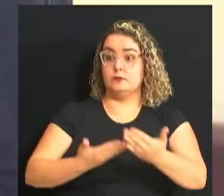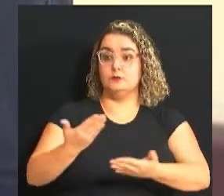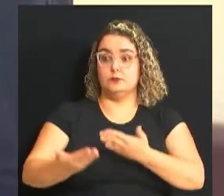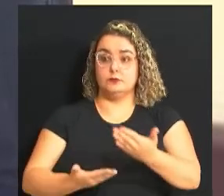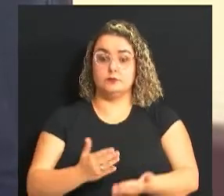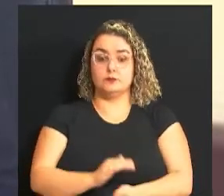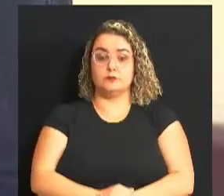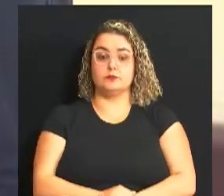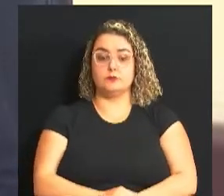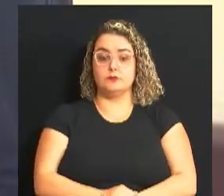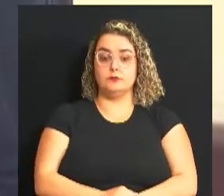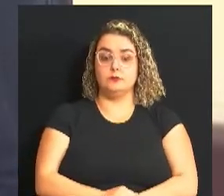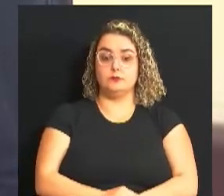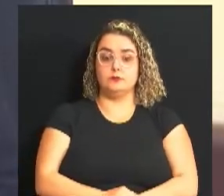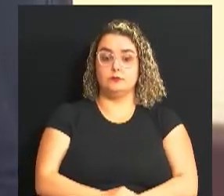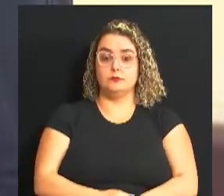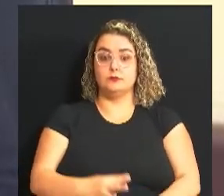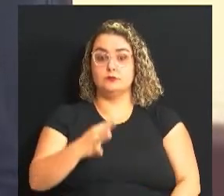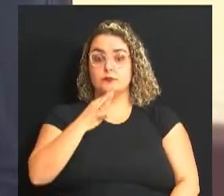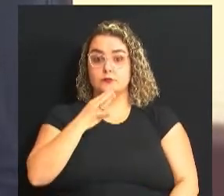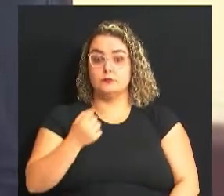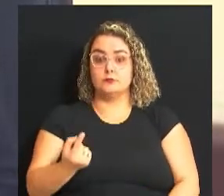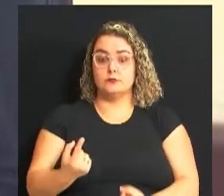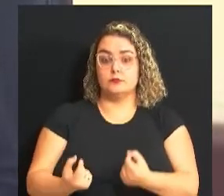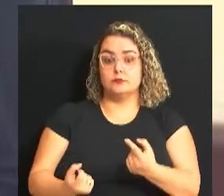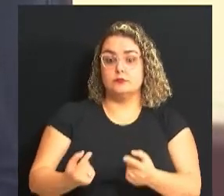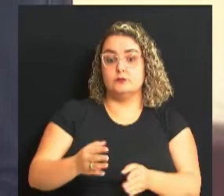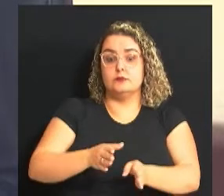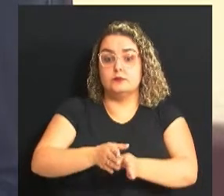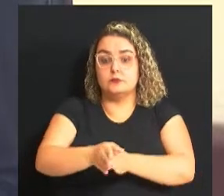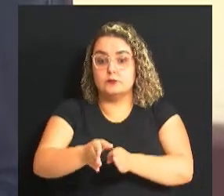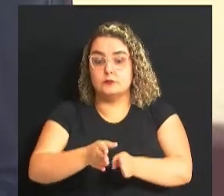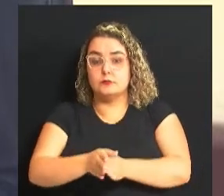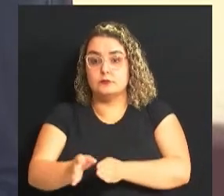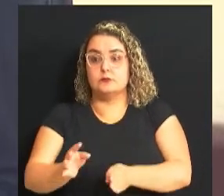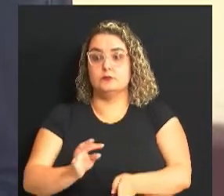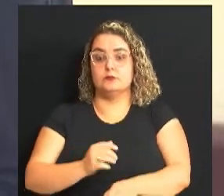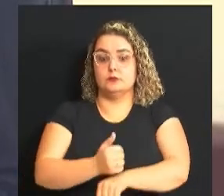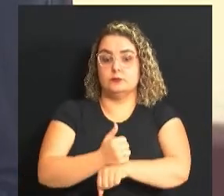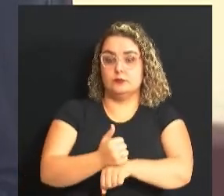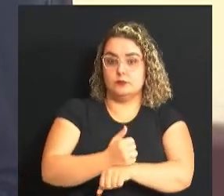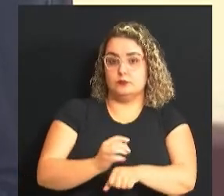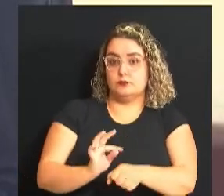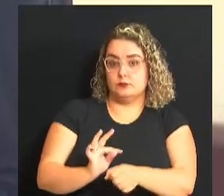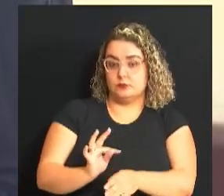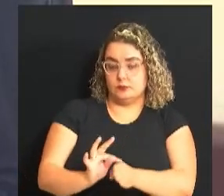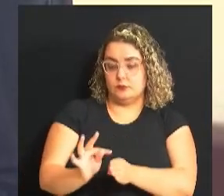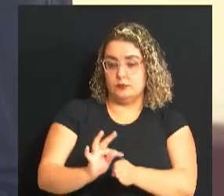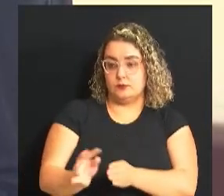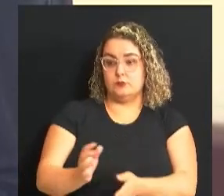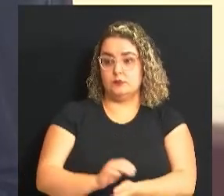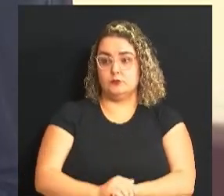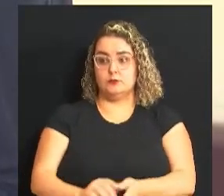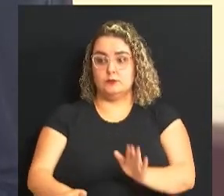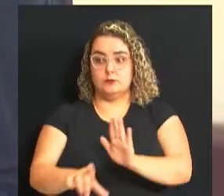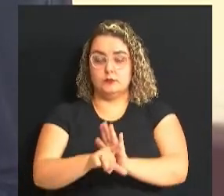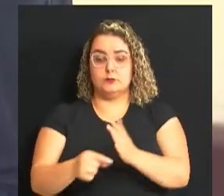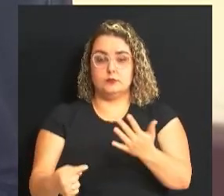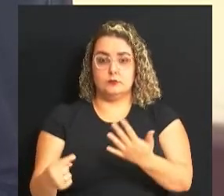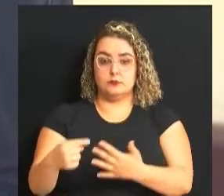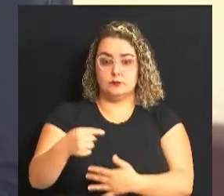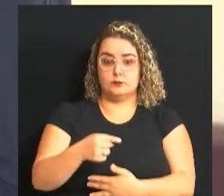acaba conhecendo alguns conselheiros, tem uma situação específica que a própria legislação aponta que